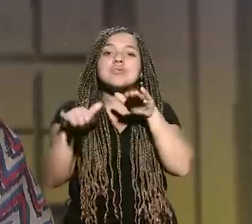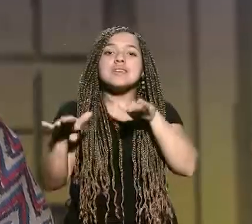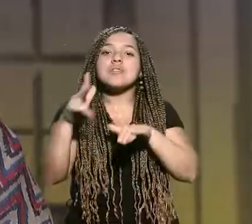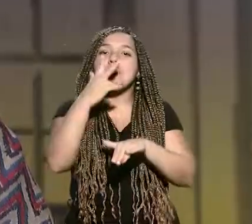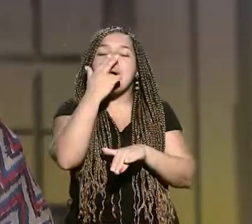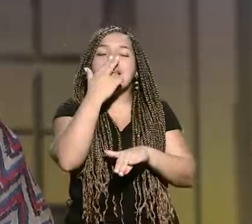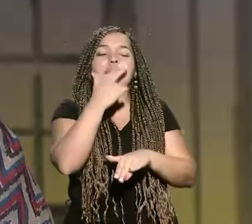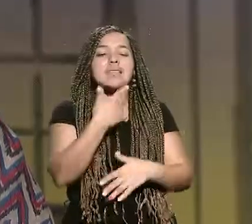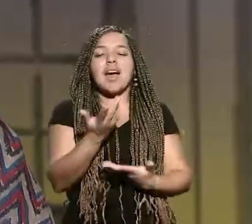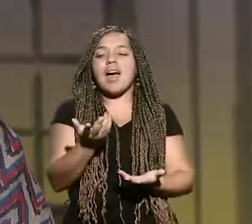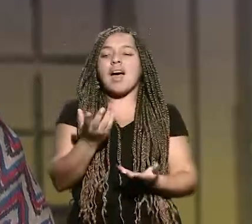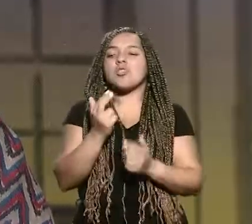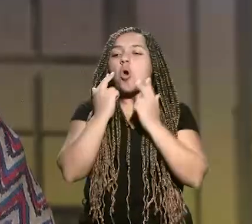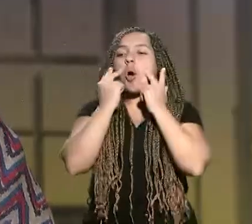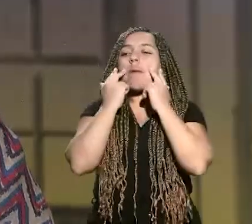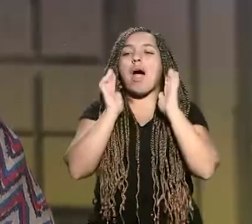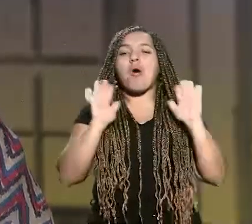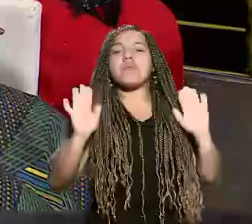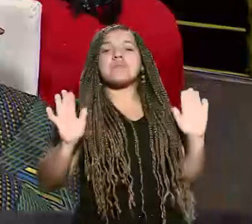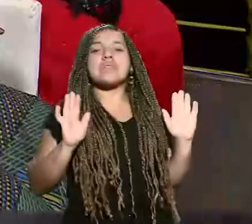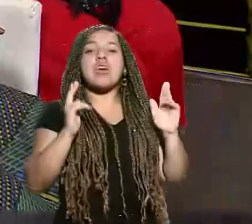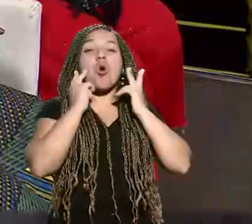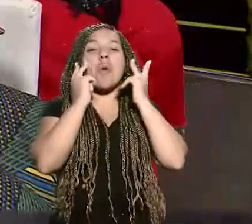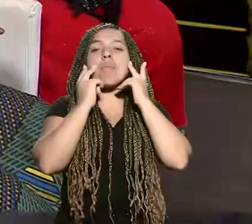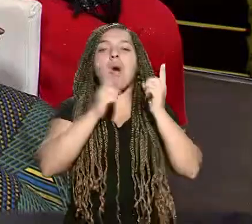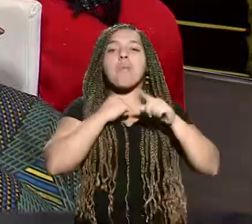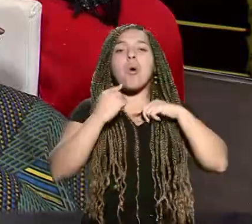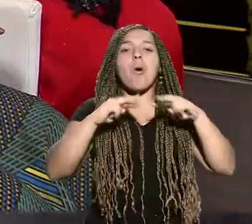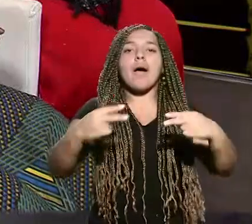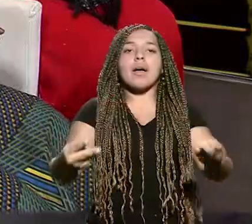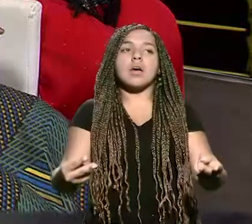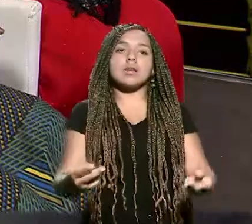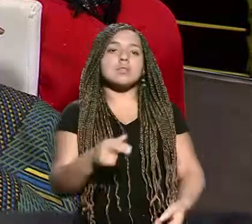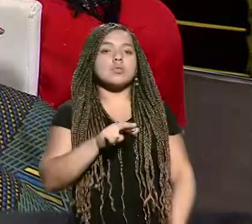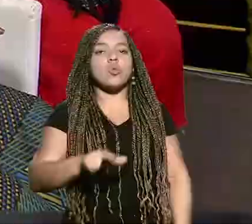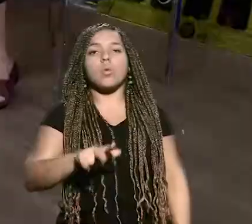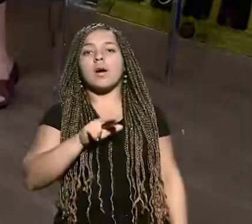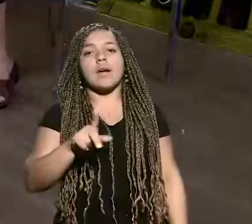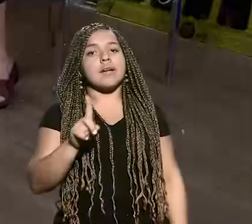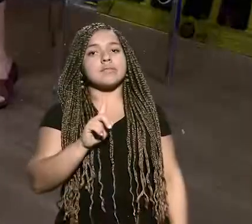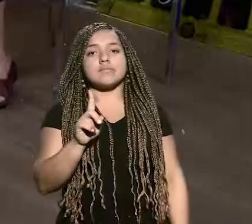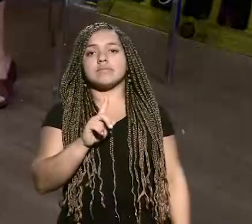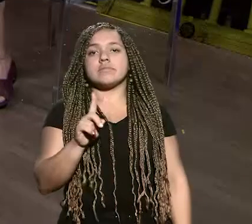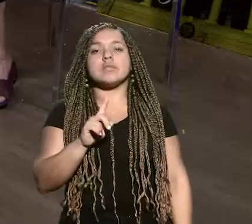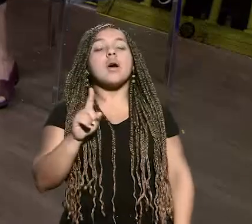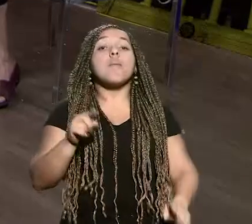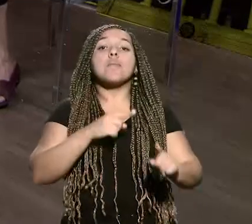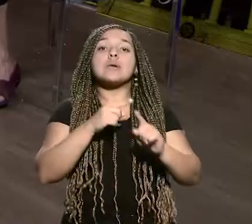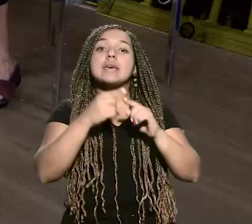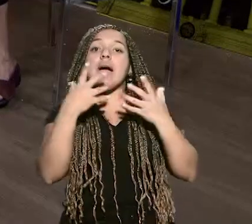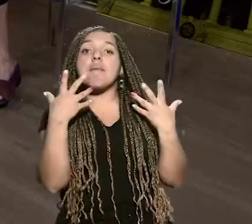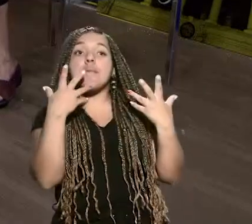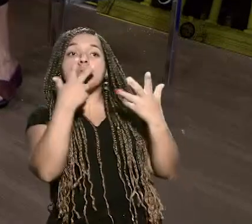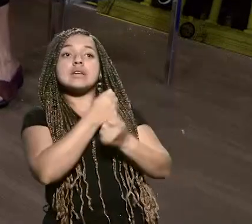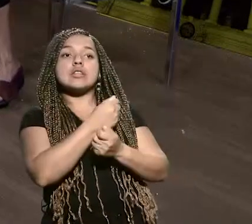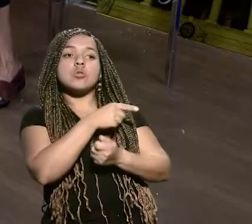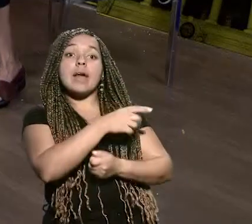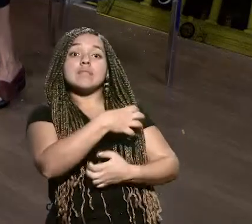homens negros da sua família desaparecendo, né? Como isso vai criando neles